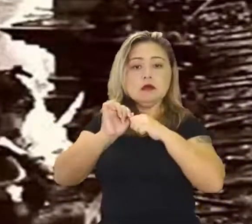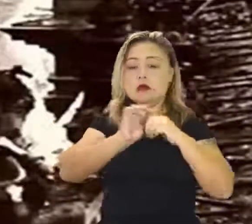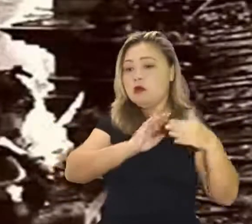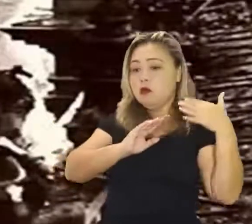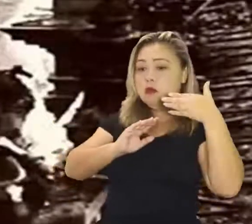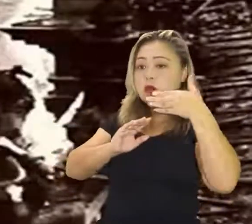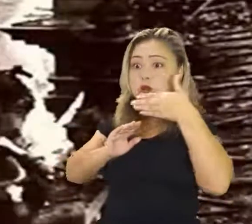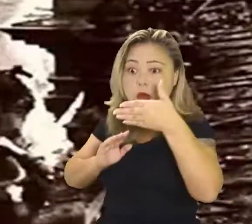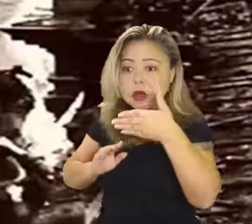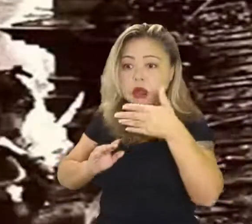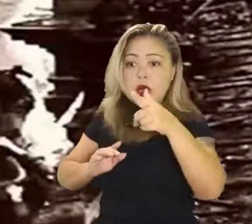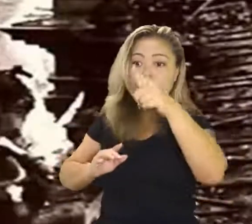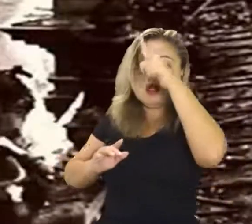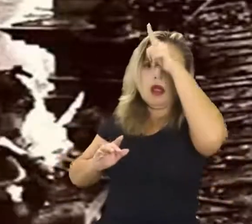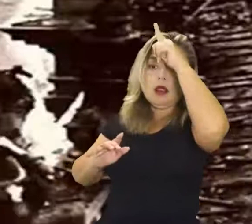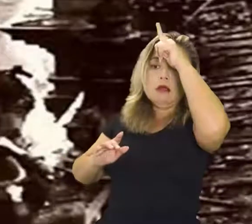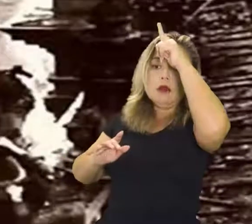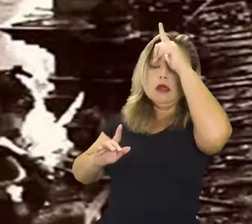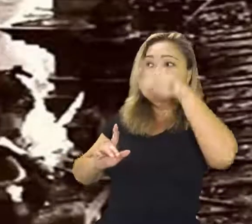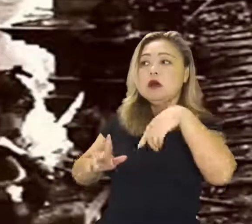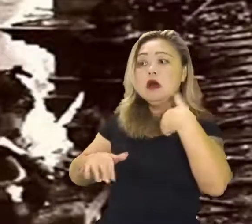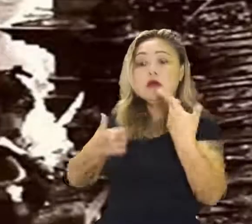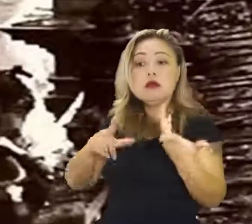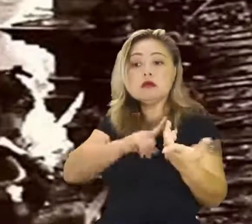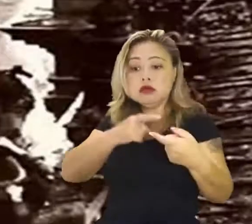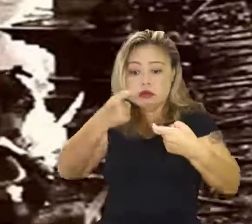rumo à Alemanha. Então nós temos a